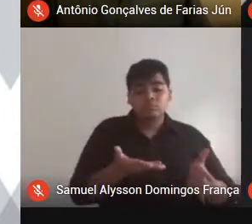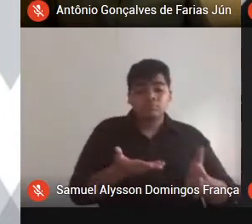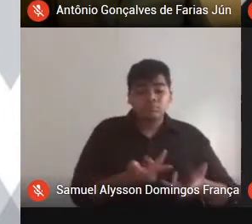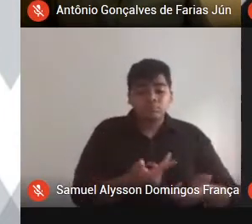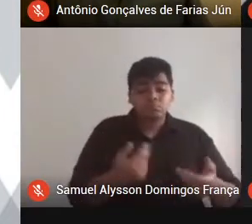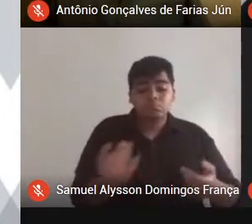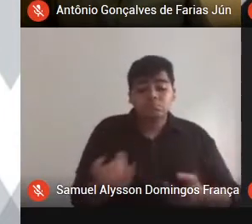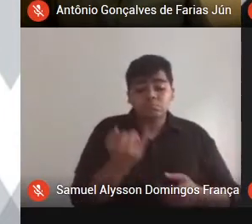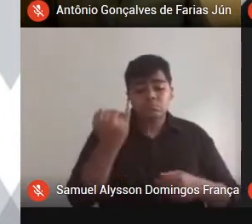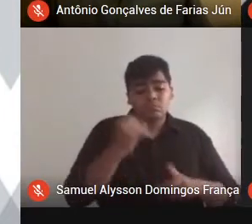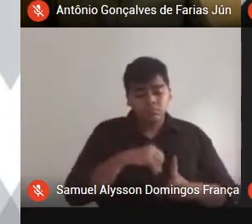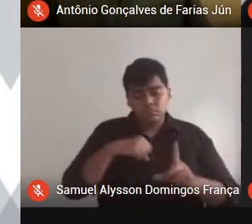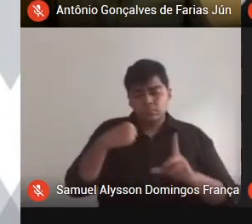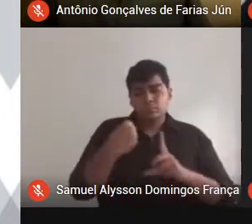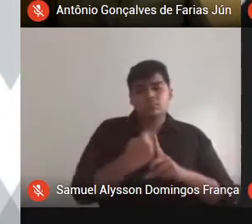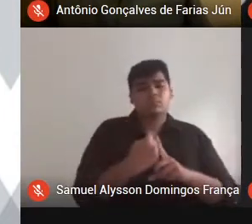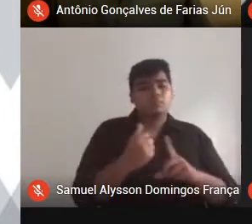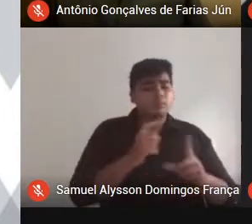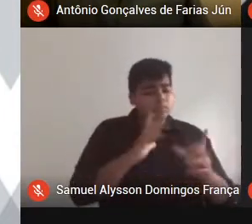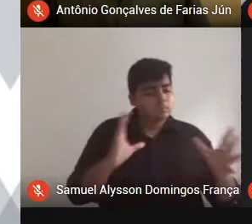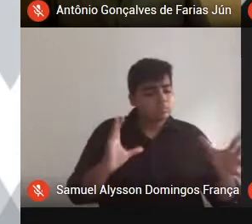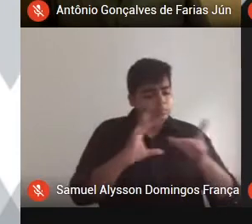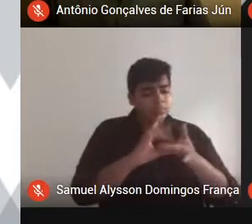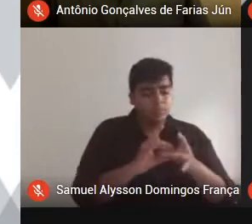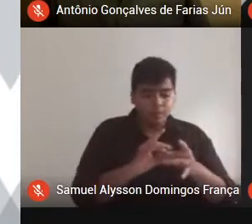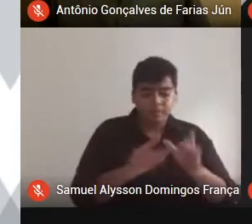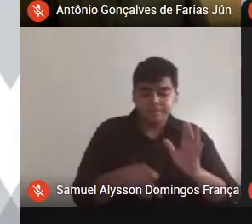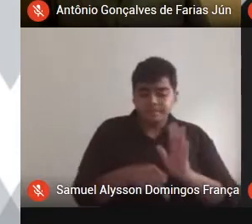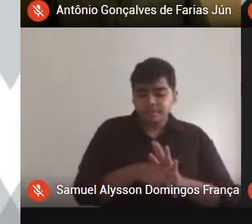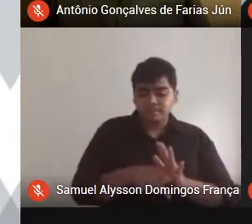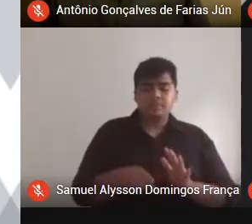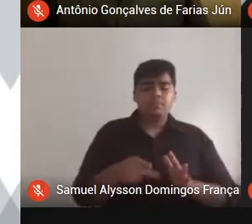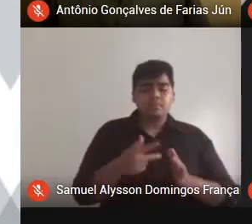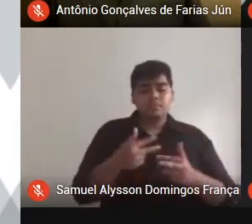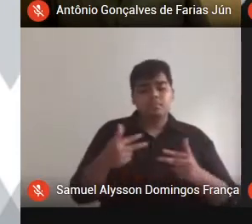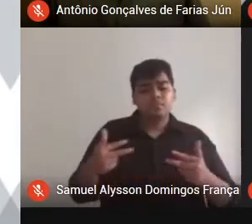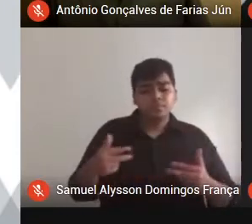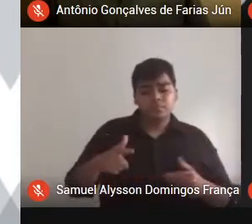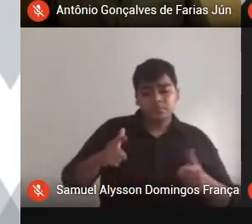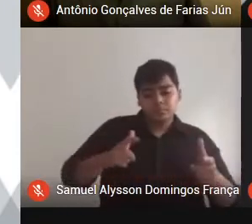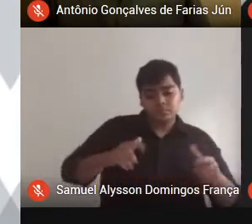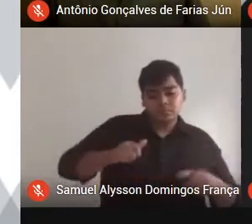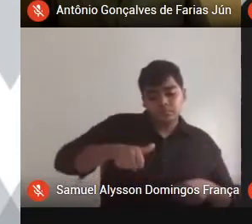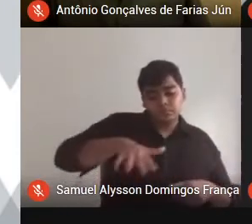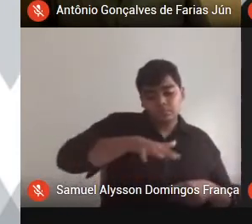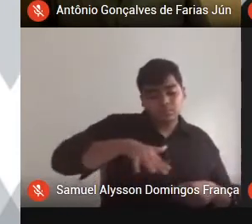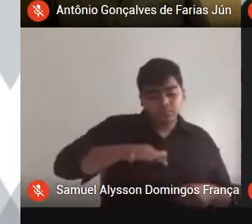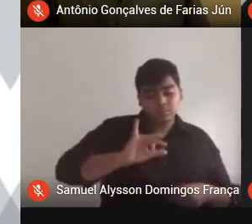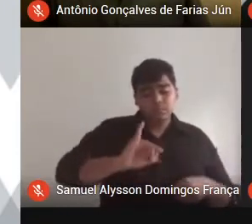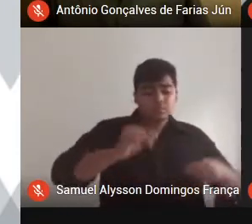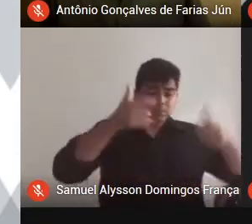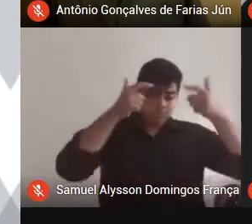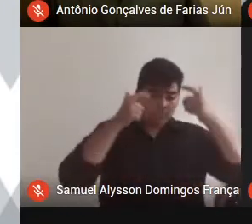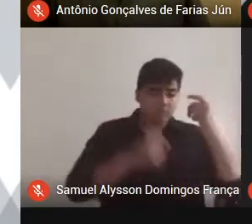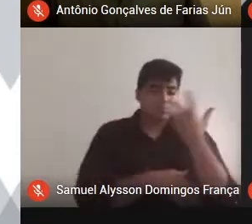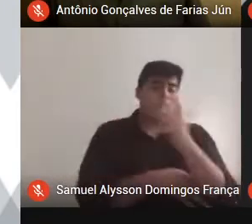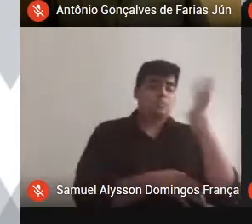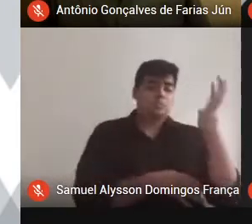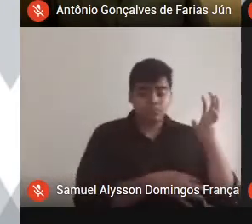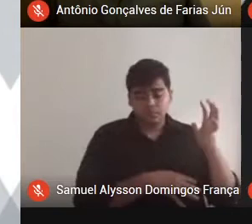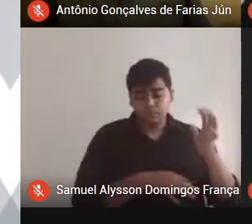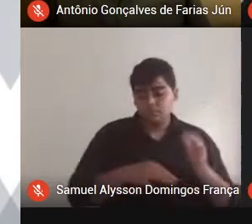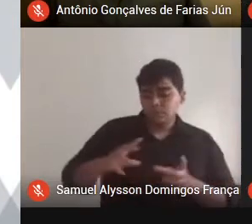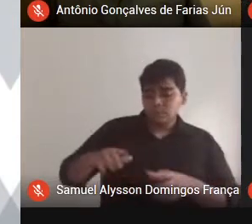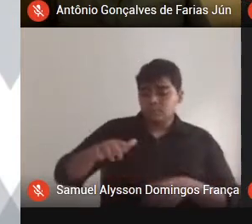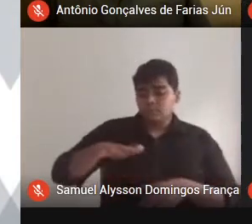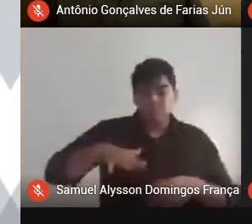juntando, unindo, né, os diversos saberes que o campus fornece. Então, as áreas, no Princesa Isabel tem a área ambiental, a área de